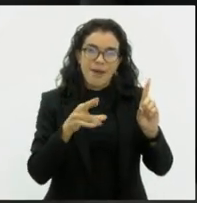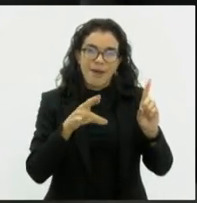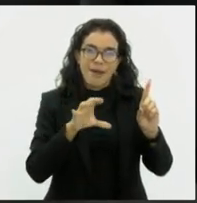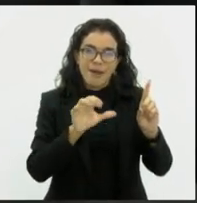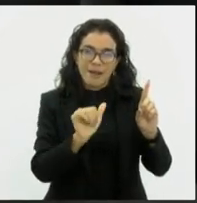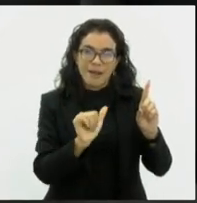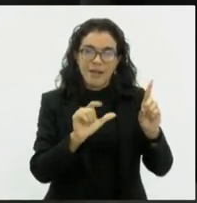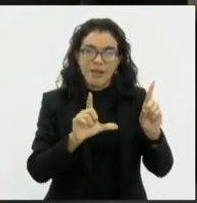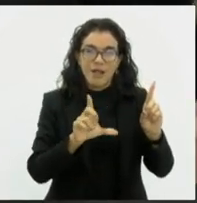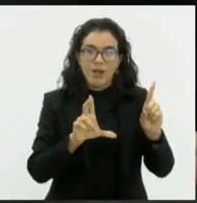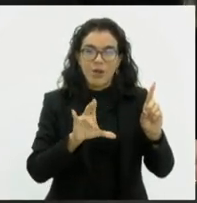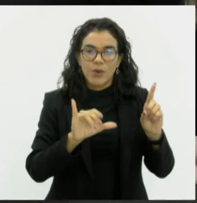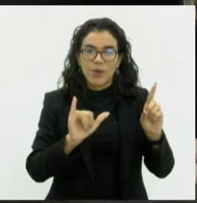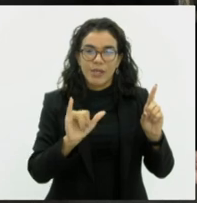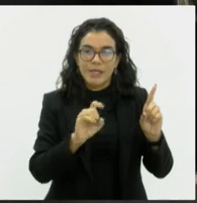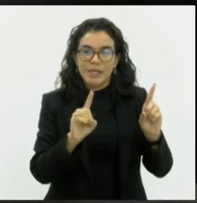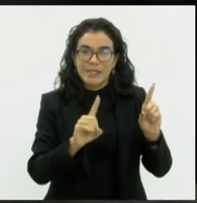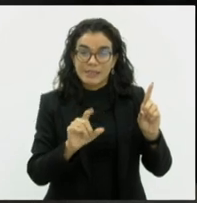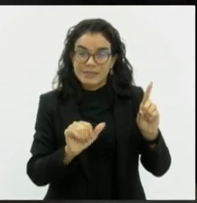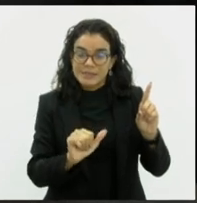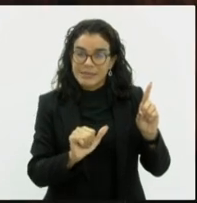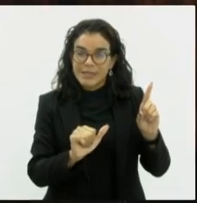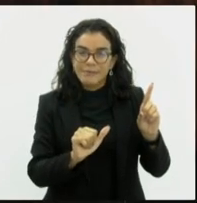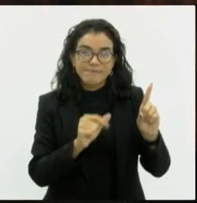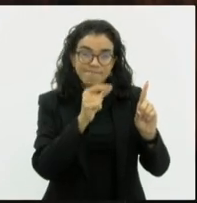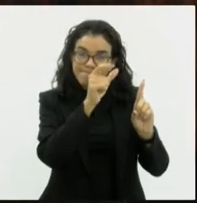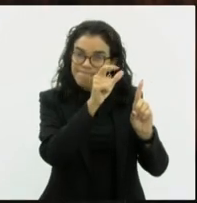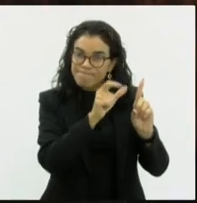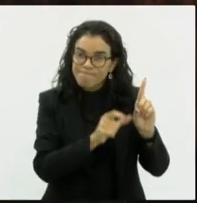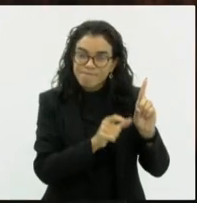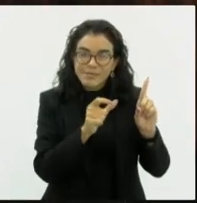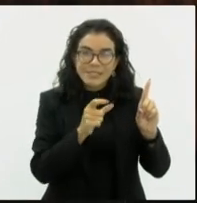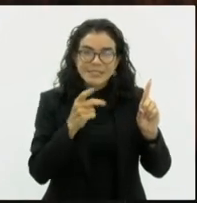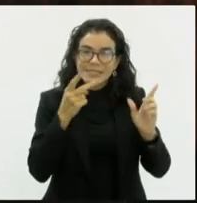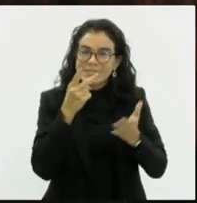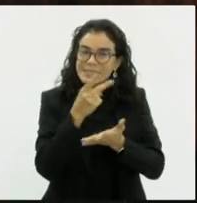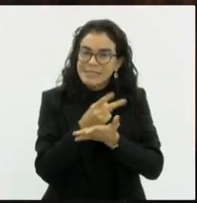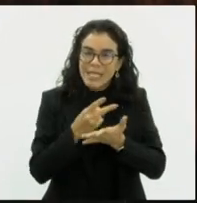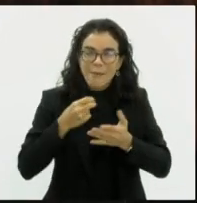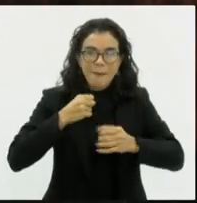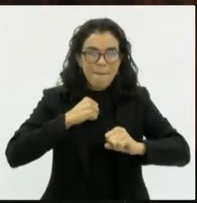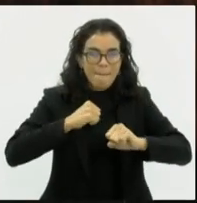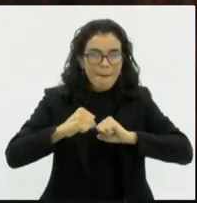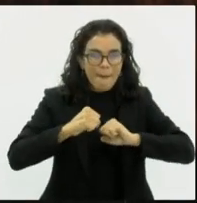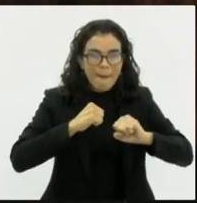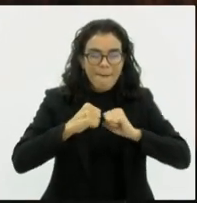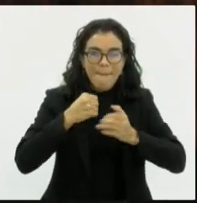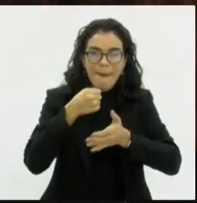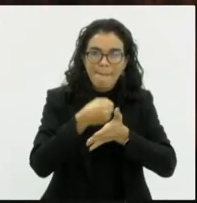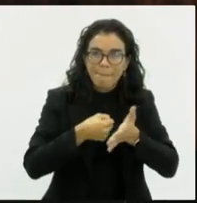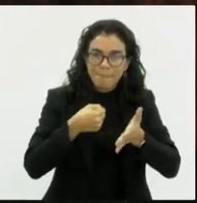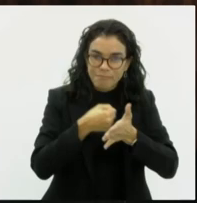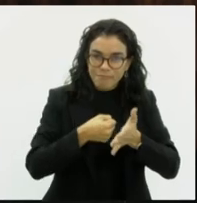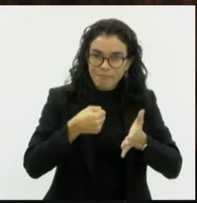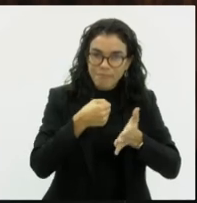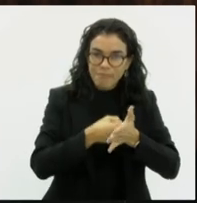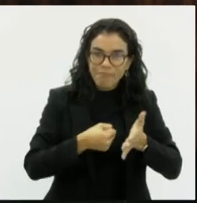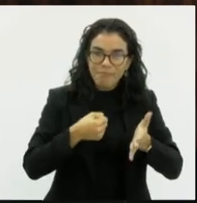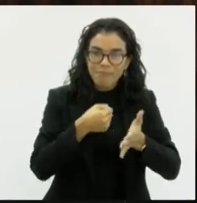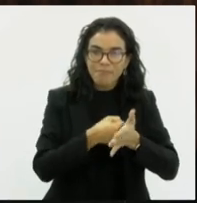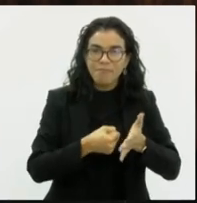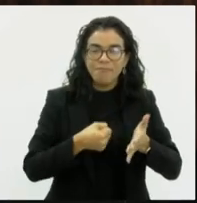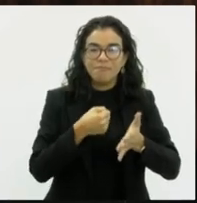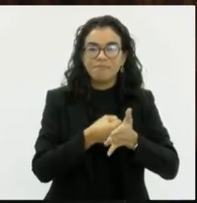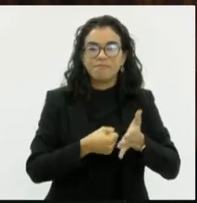anos, né? Ela que sempre foi uma lutadora, uma guerreira também, e